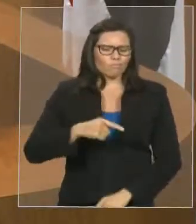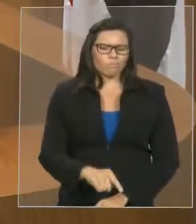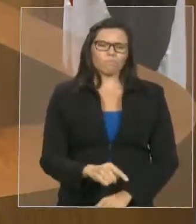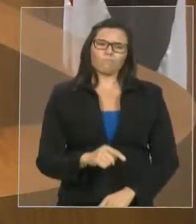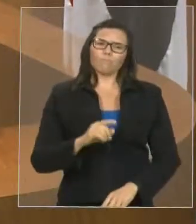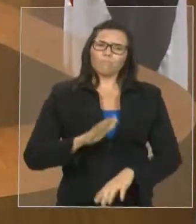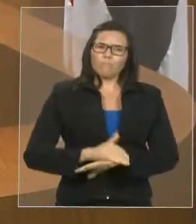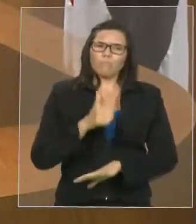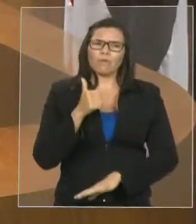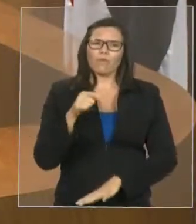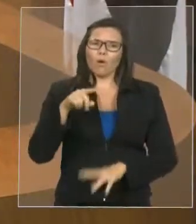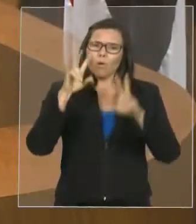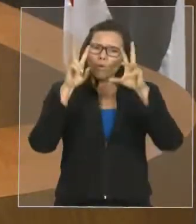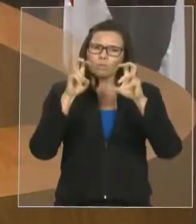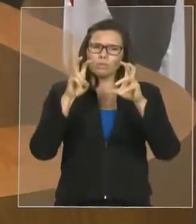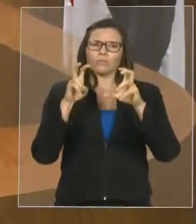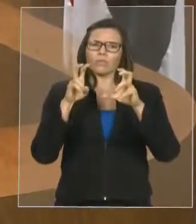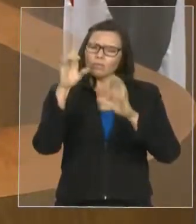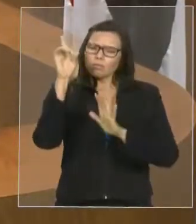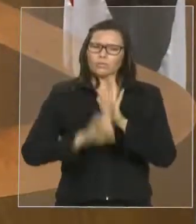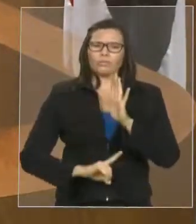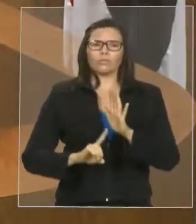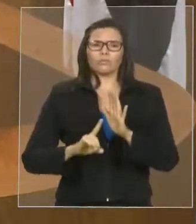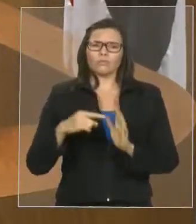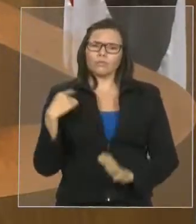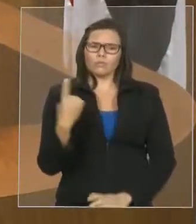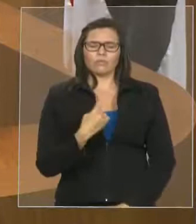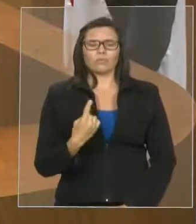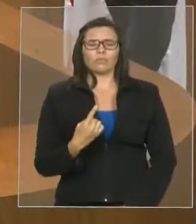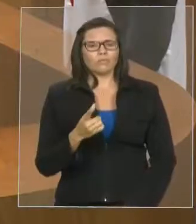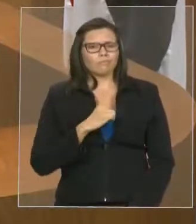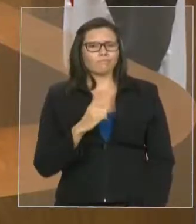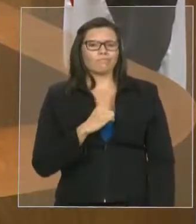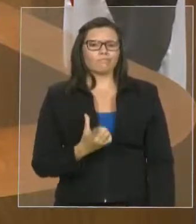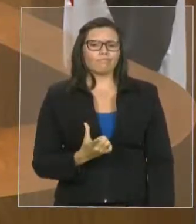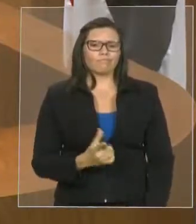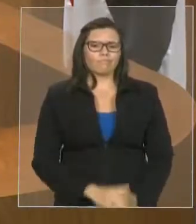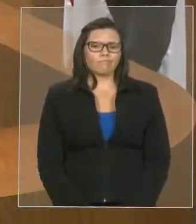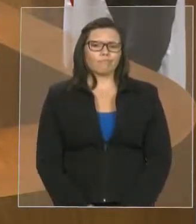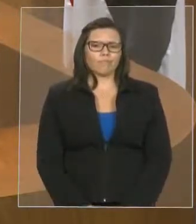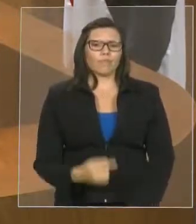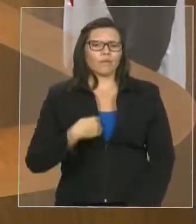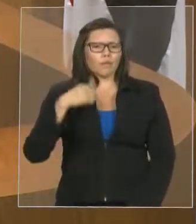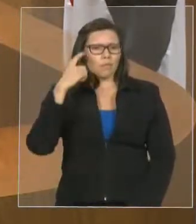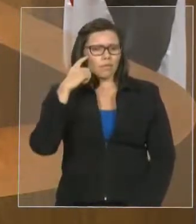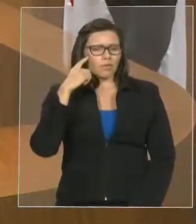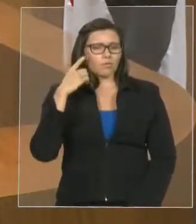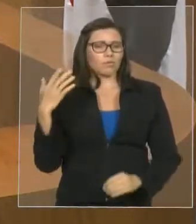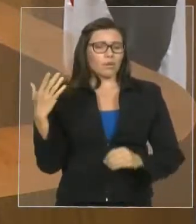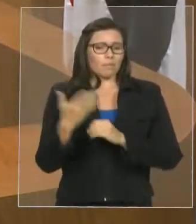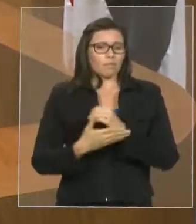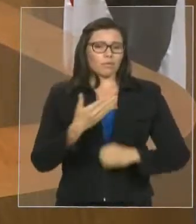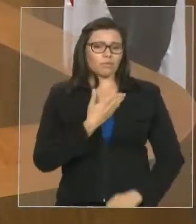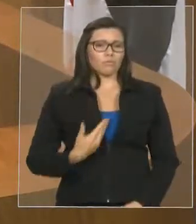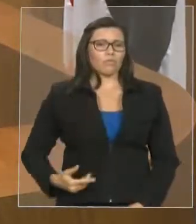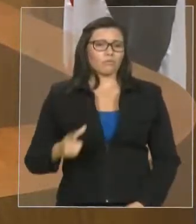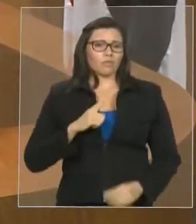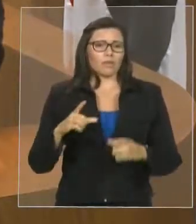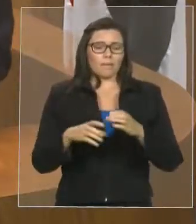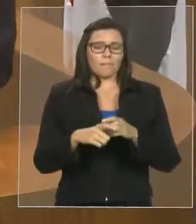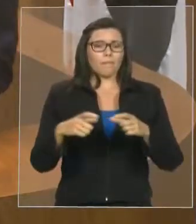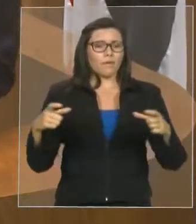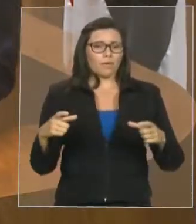deputado Max Barros, ainda bem que o atual governo tem maioria nessa casa. Salvo o contrário, eu tenho